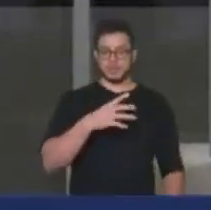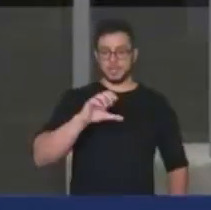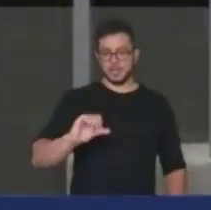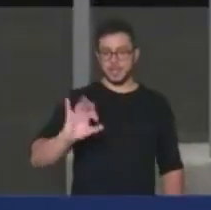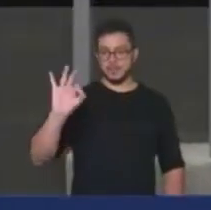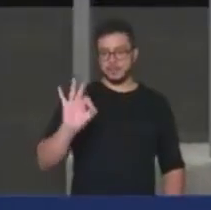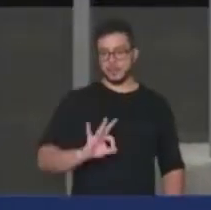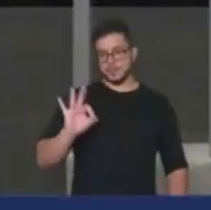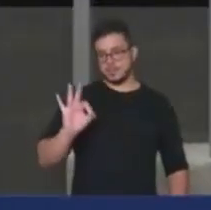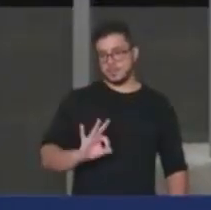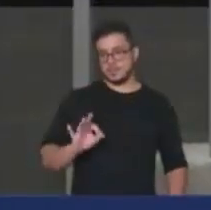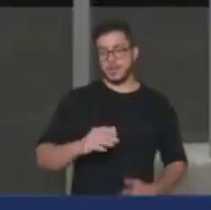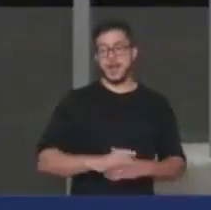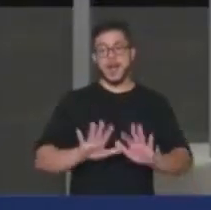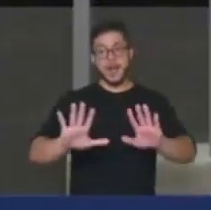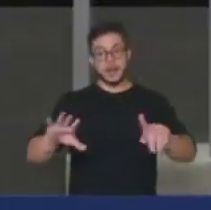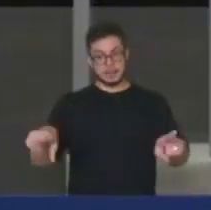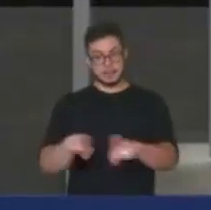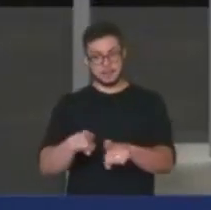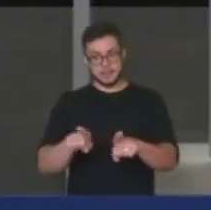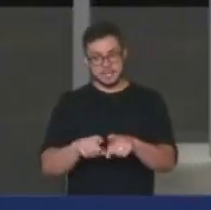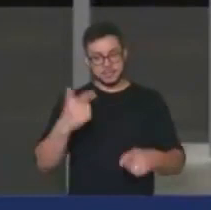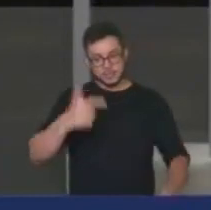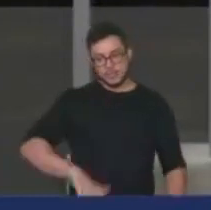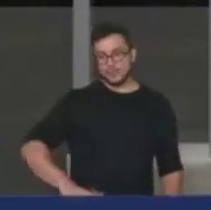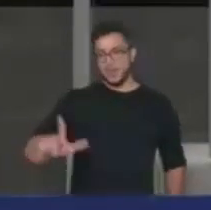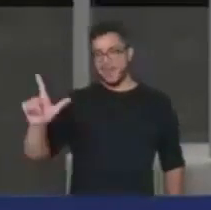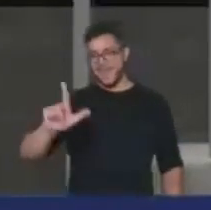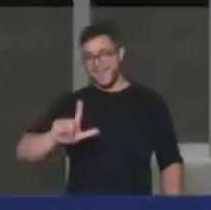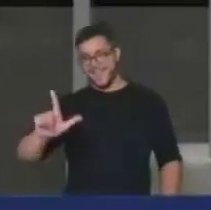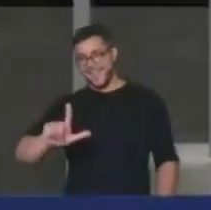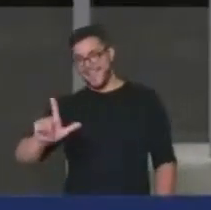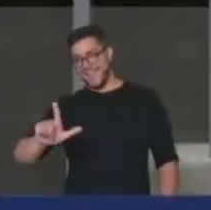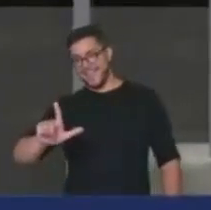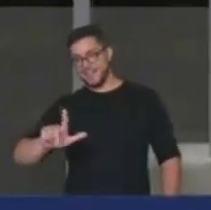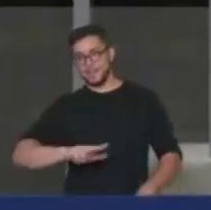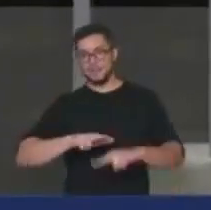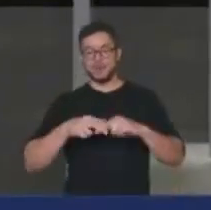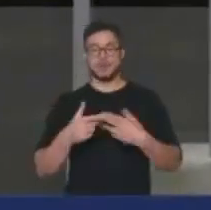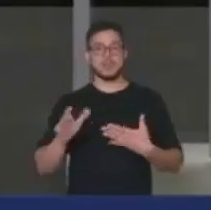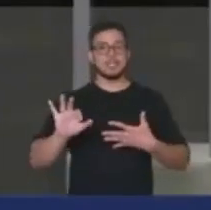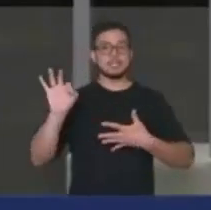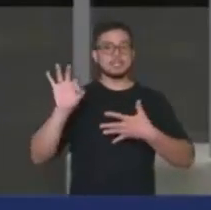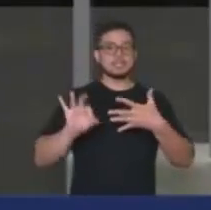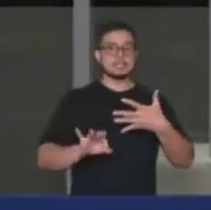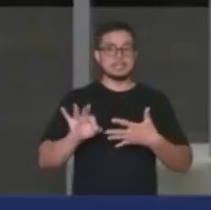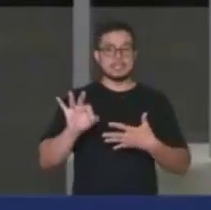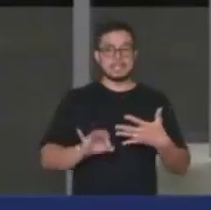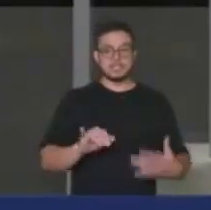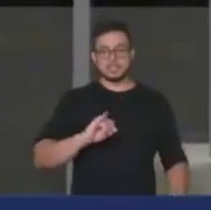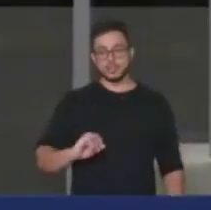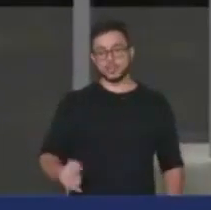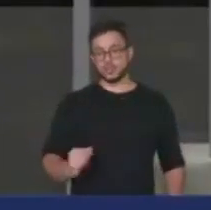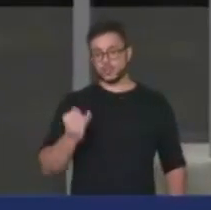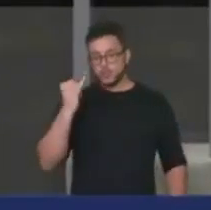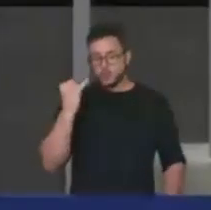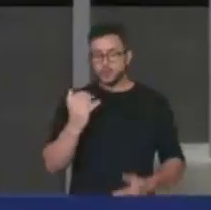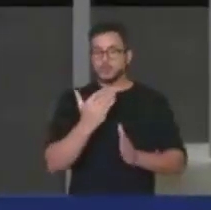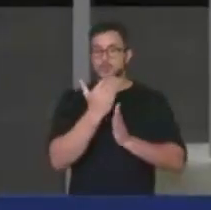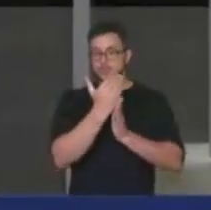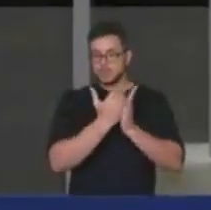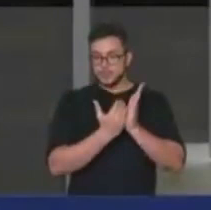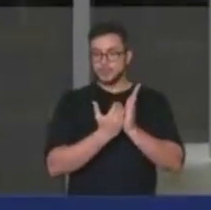de novo, porque vem aí diminuição da taxa de juros. O ministro Lupe já anunciou que vai